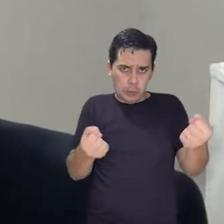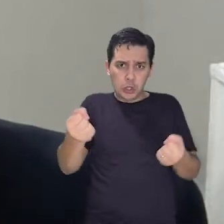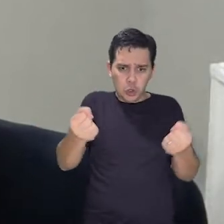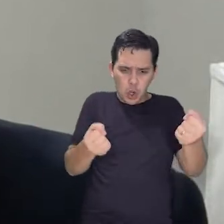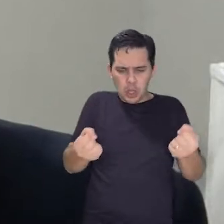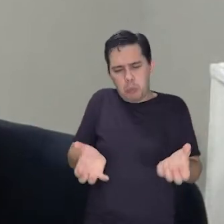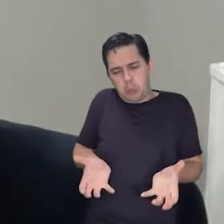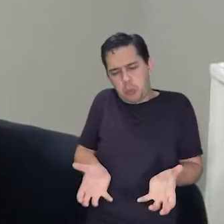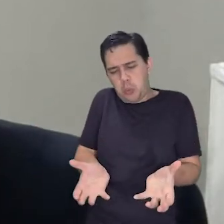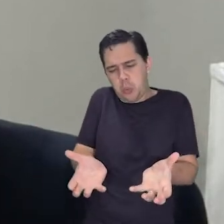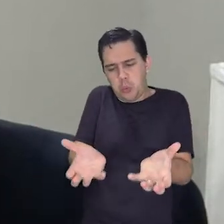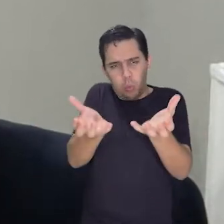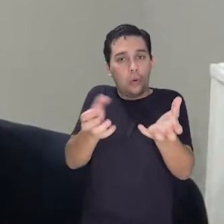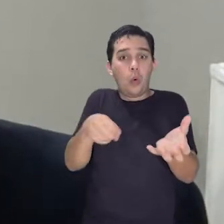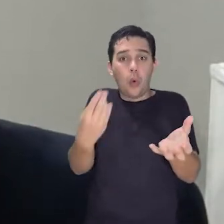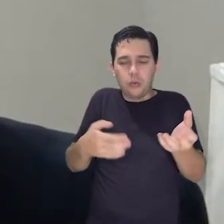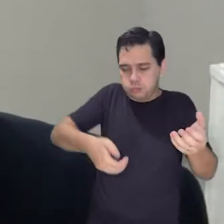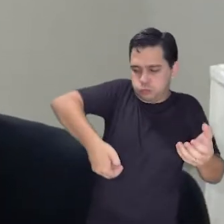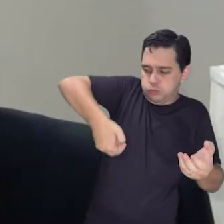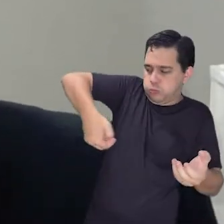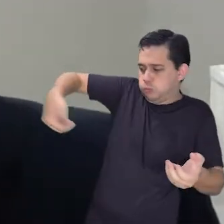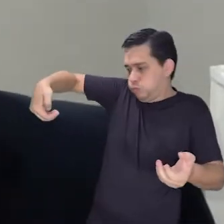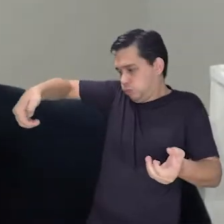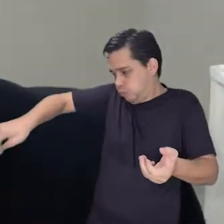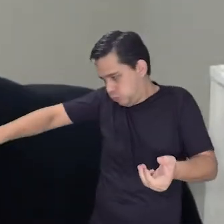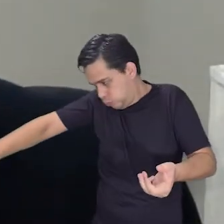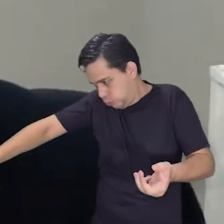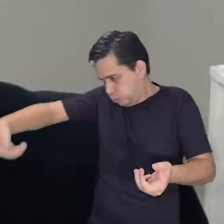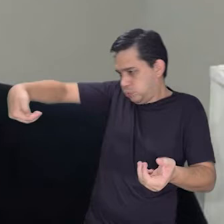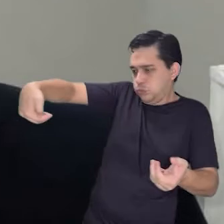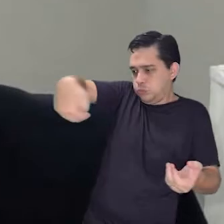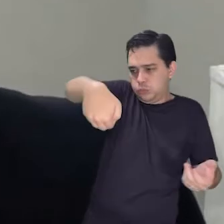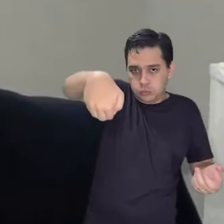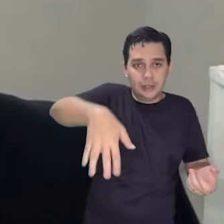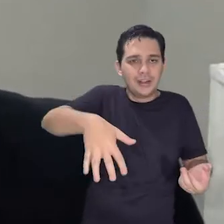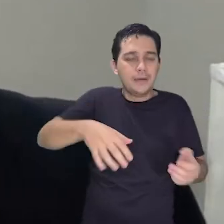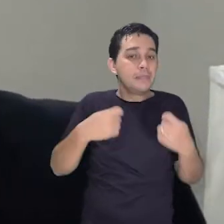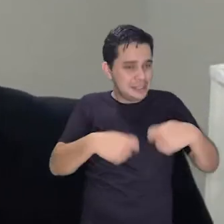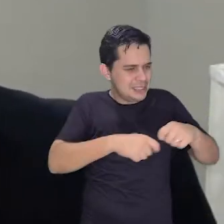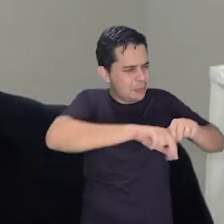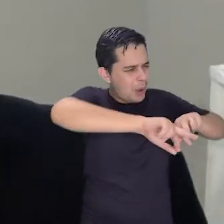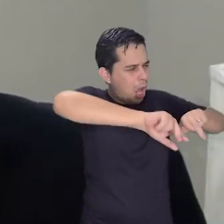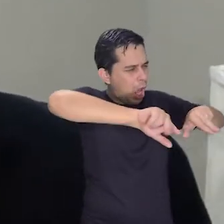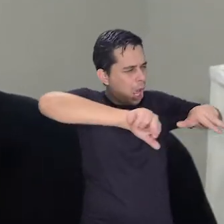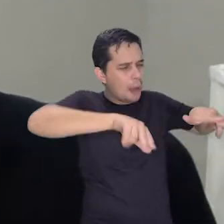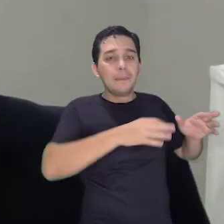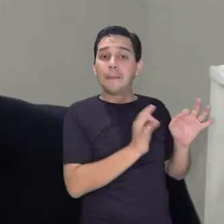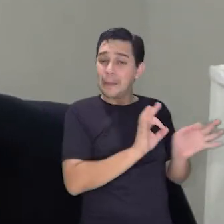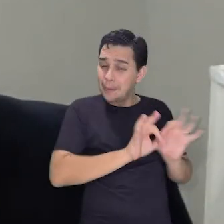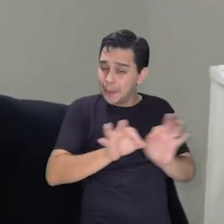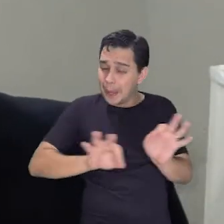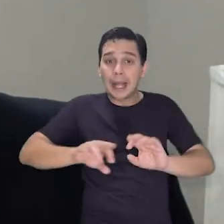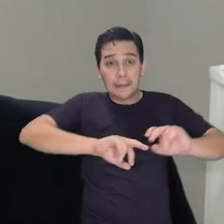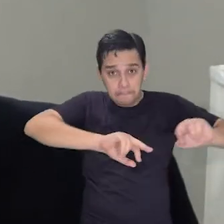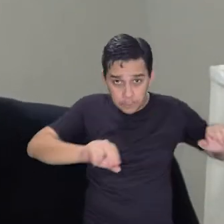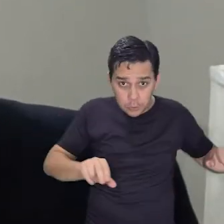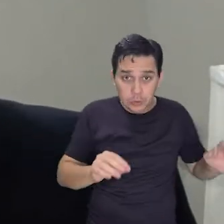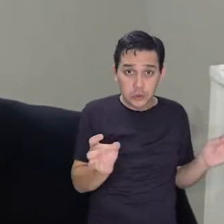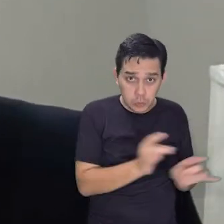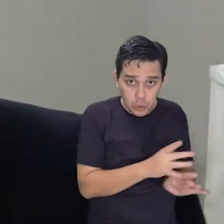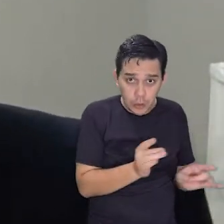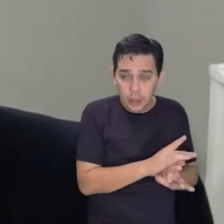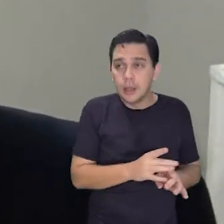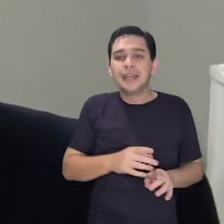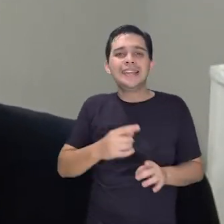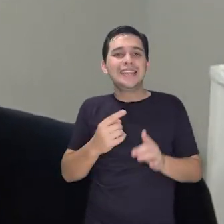maquinário para promover a desocupação e a demolição das casas. Então, as construções não foram demolidas, só serão demolidas após o